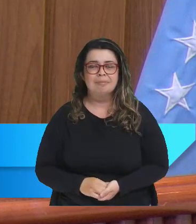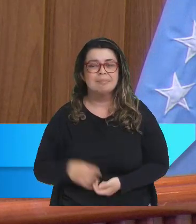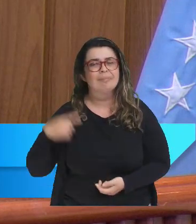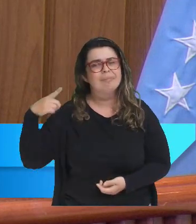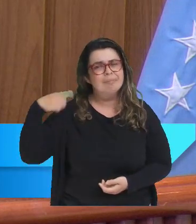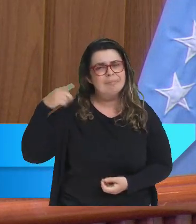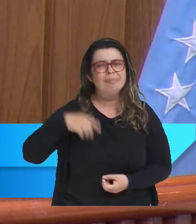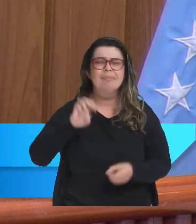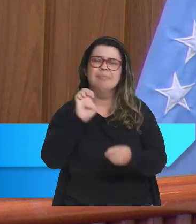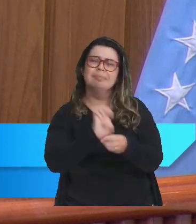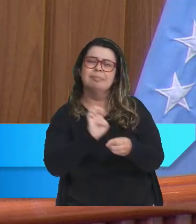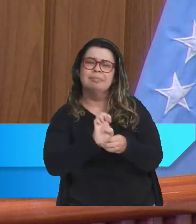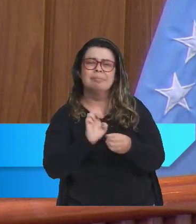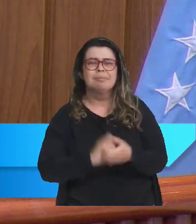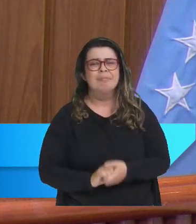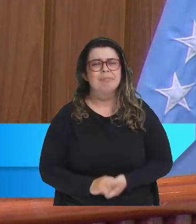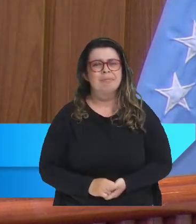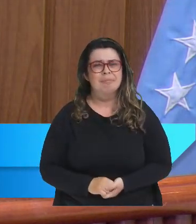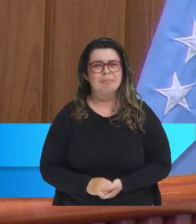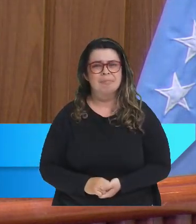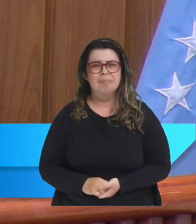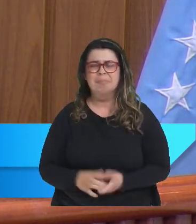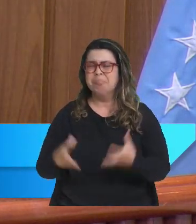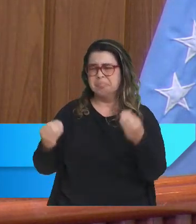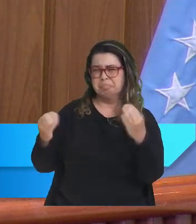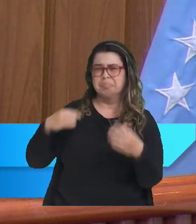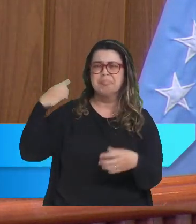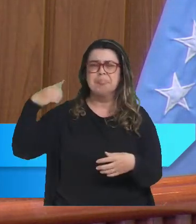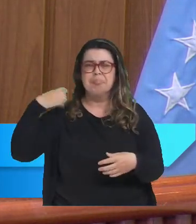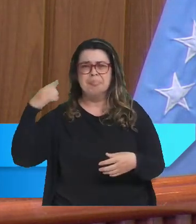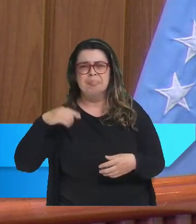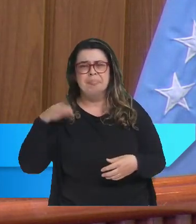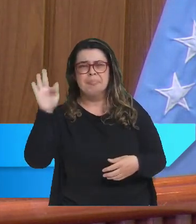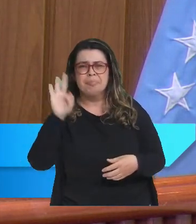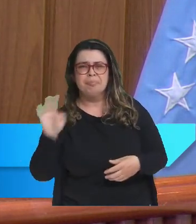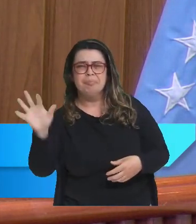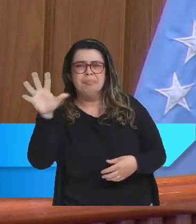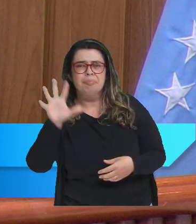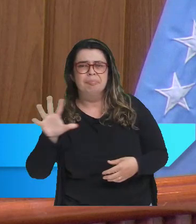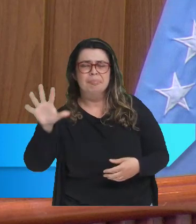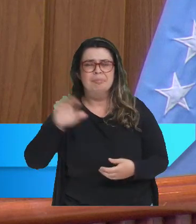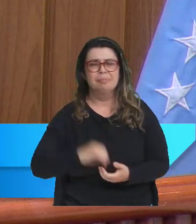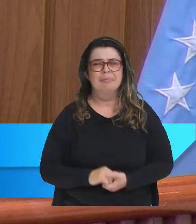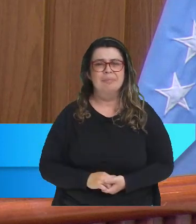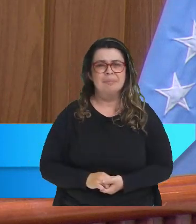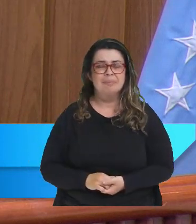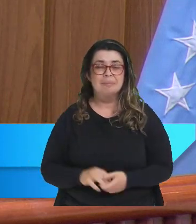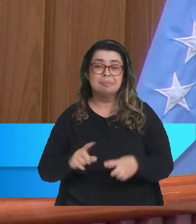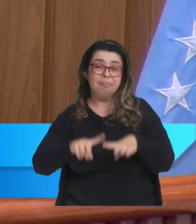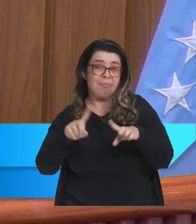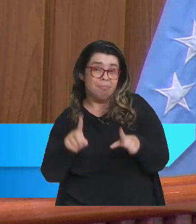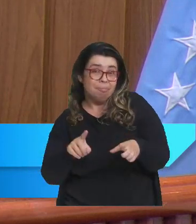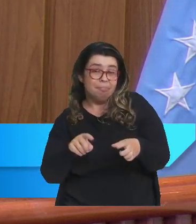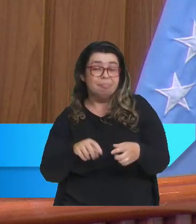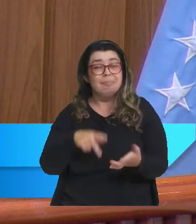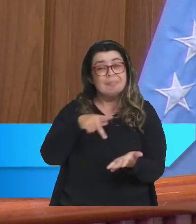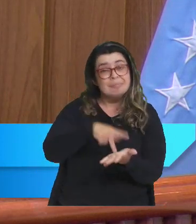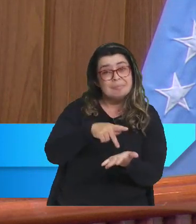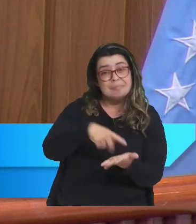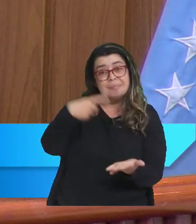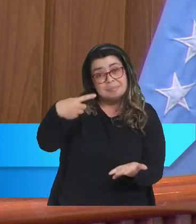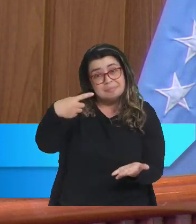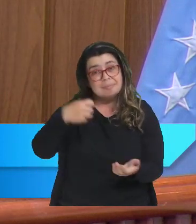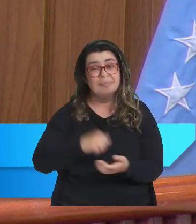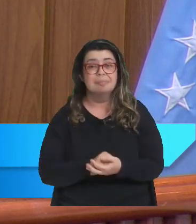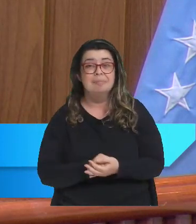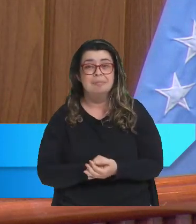estaduais, foi tantos deputados federais que se candidataram. Mas a realidade é uma só. Se o povo de